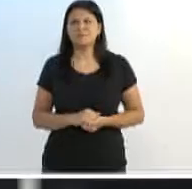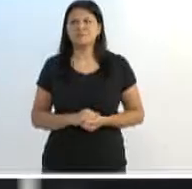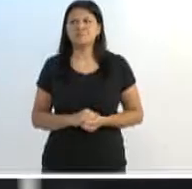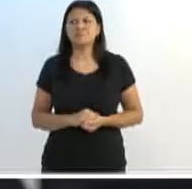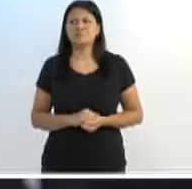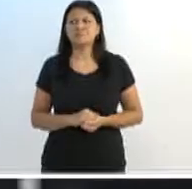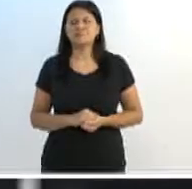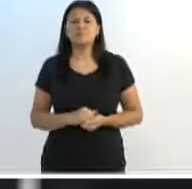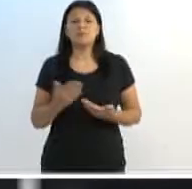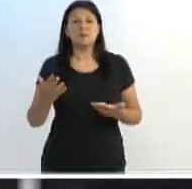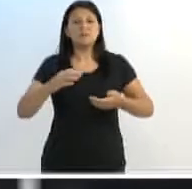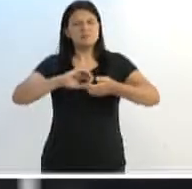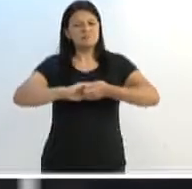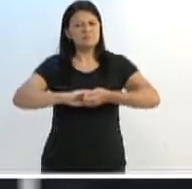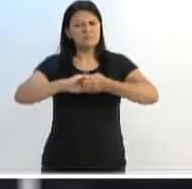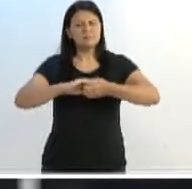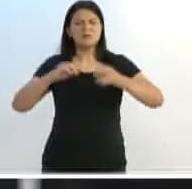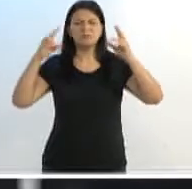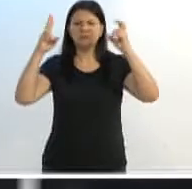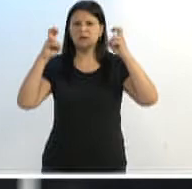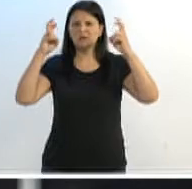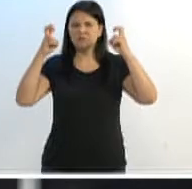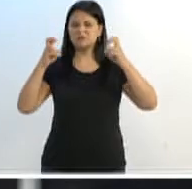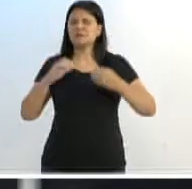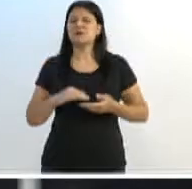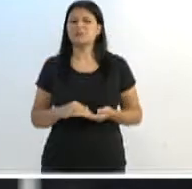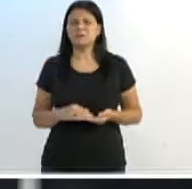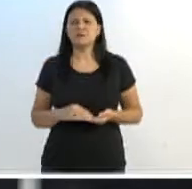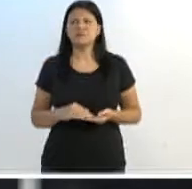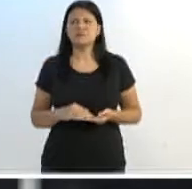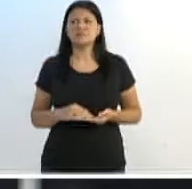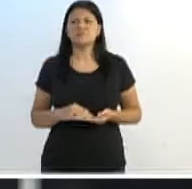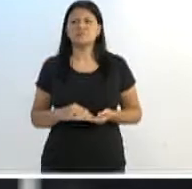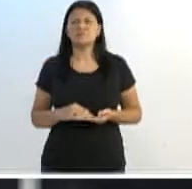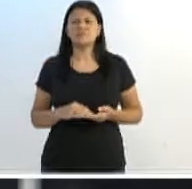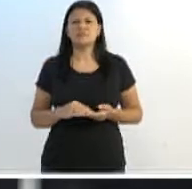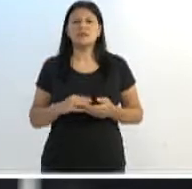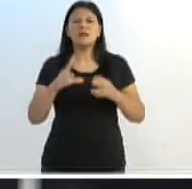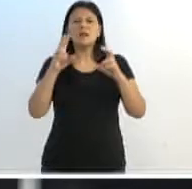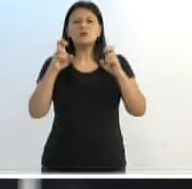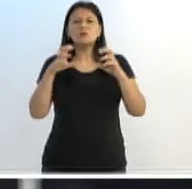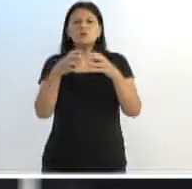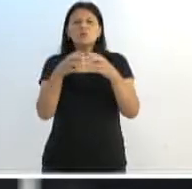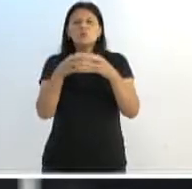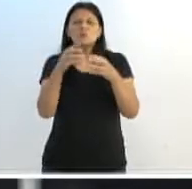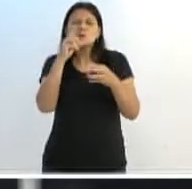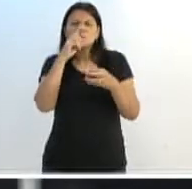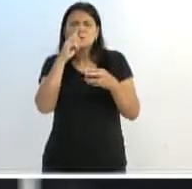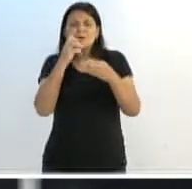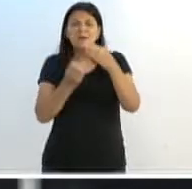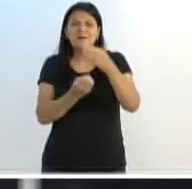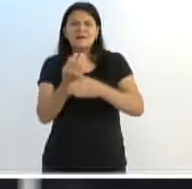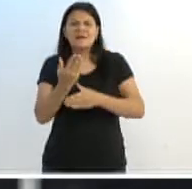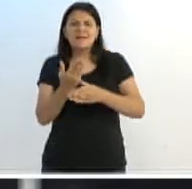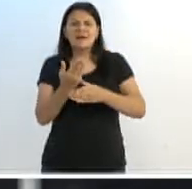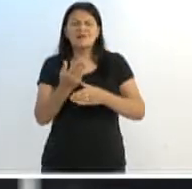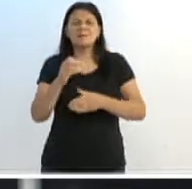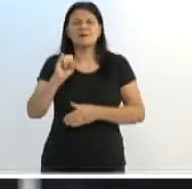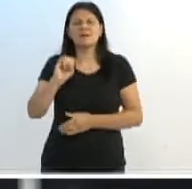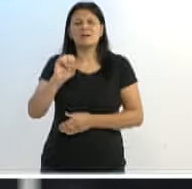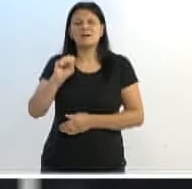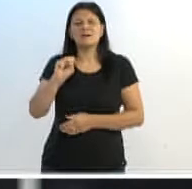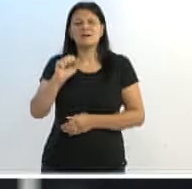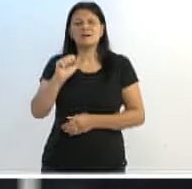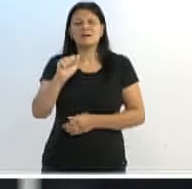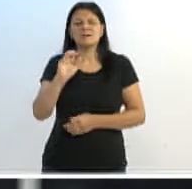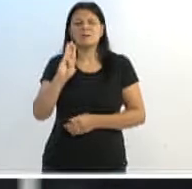Vereadora Cristiane, parabéns pelo tema. Você citou aqui a correlação ao Clube de Mães, que foi formado mais o Clube de Mães, pela Isabel Bela Moreira, o